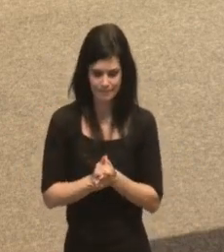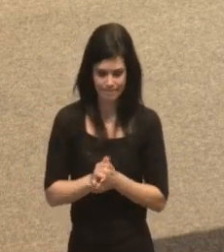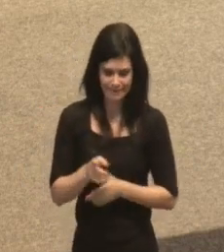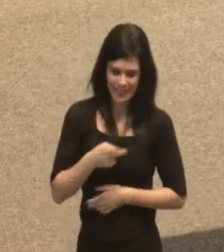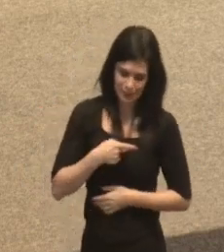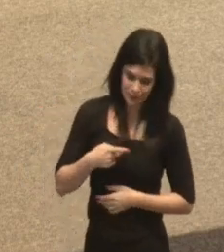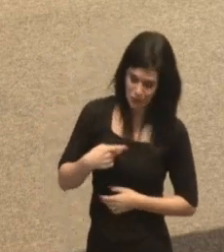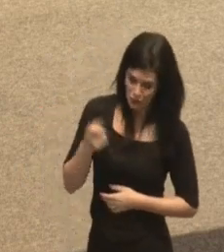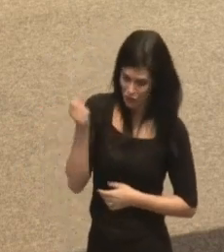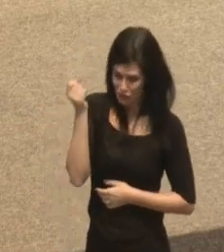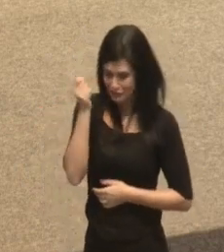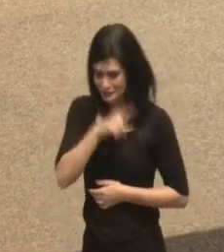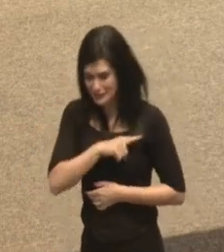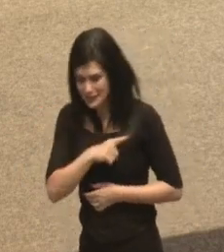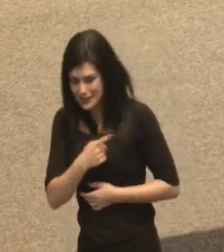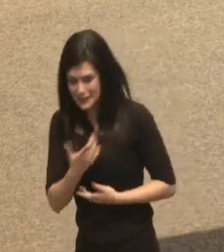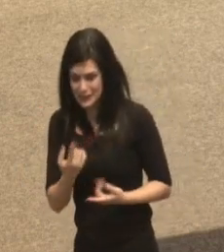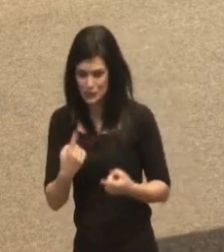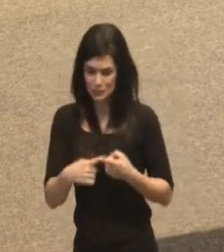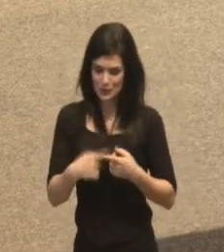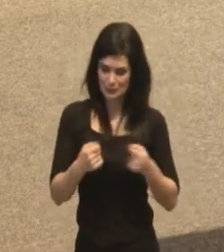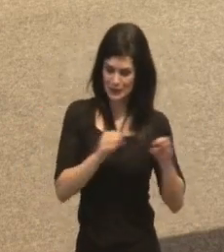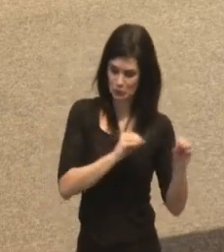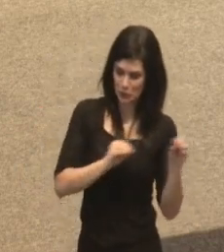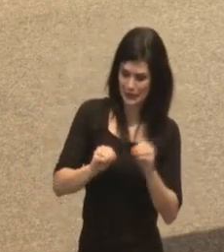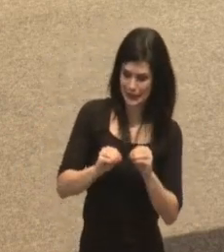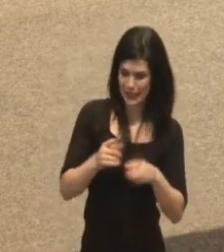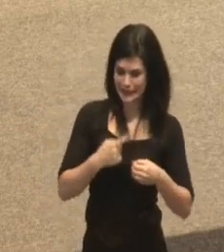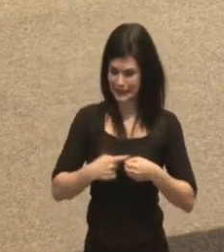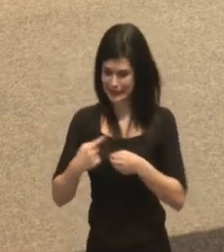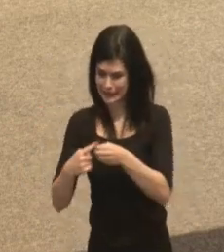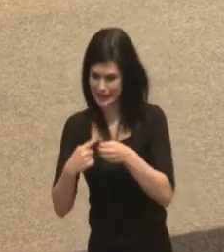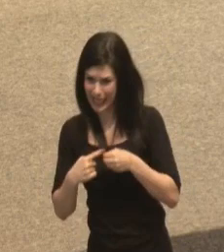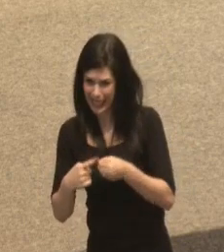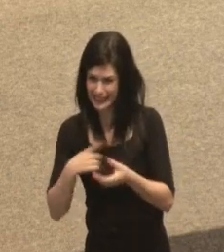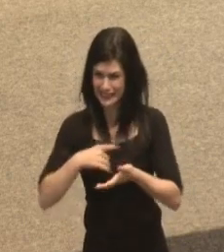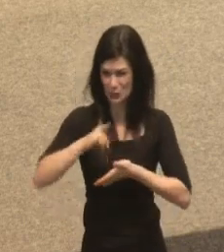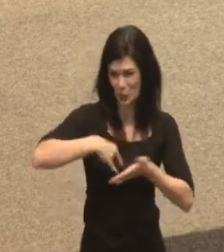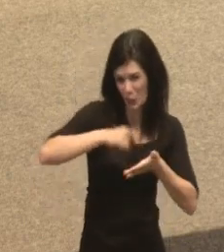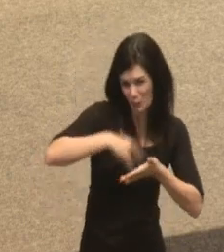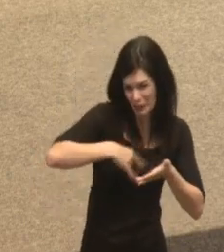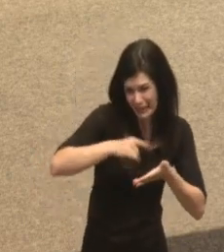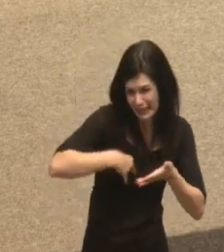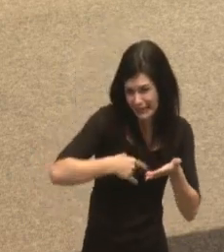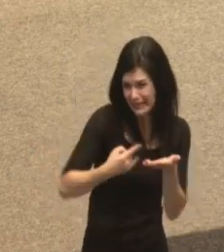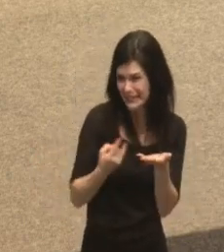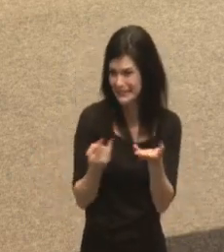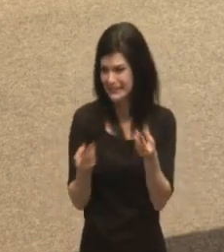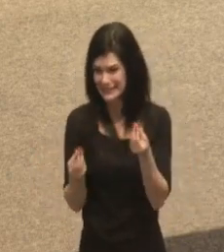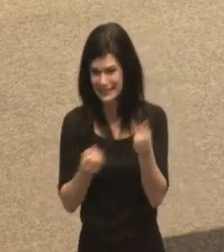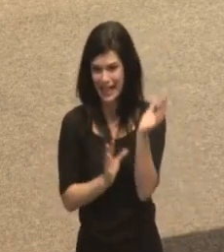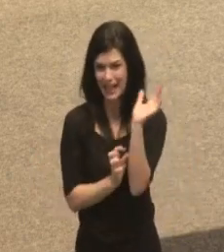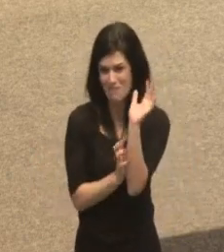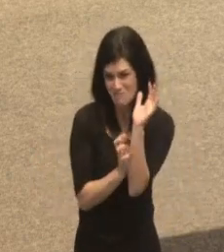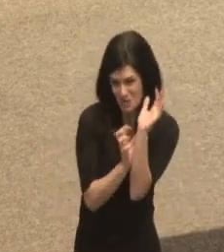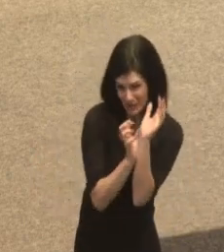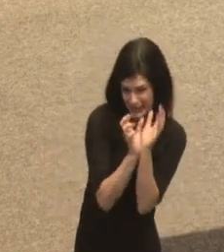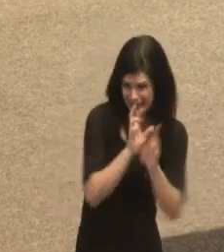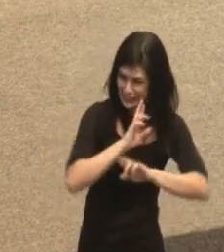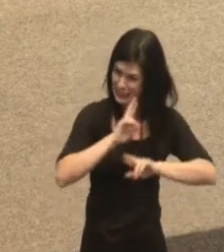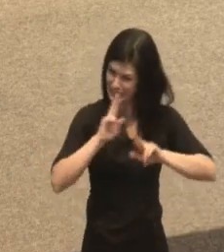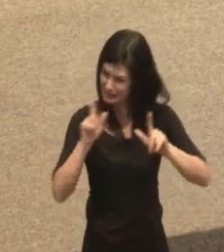considerar, de transferência de uma cidade para outra, questões de documentos, muitas questões a gente precisa